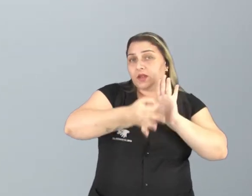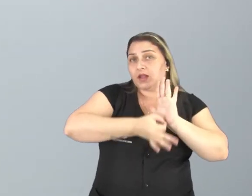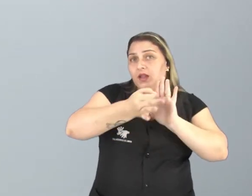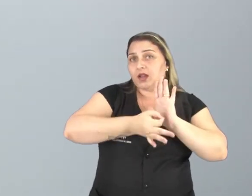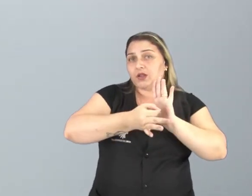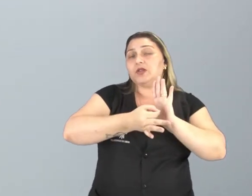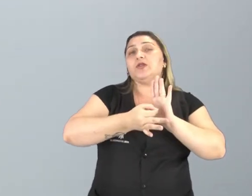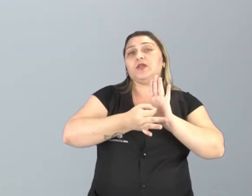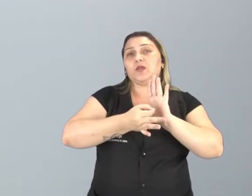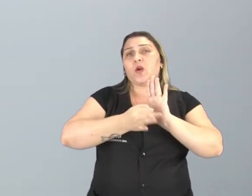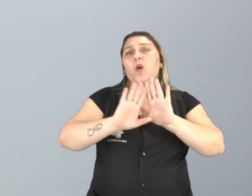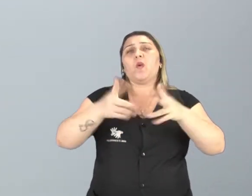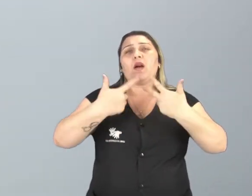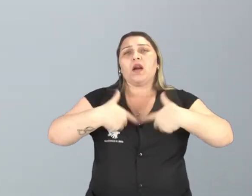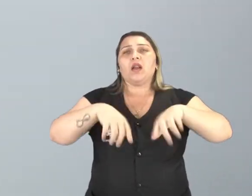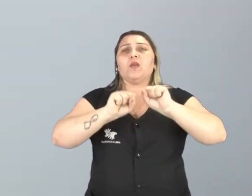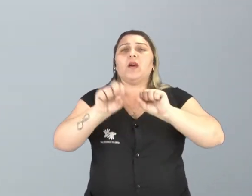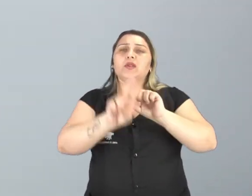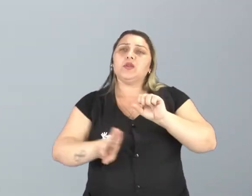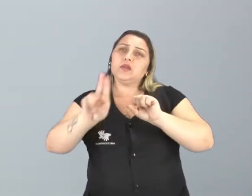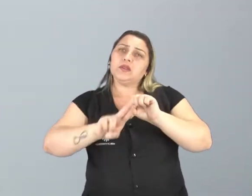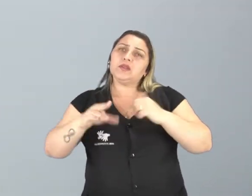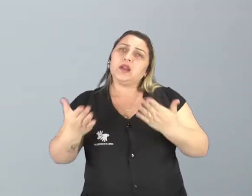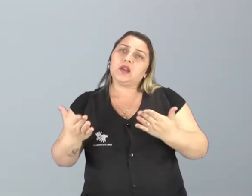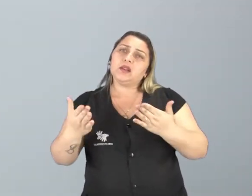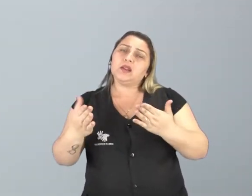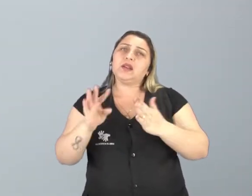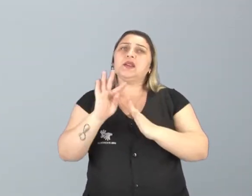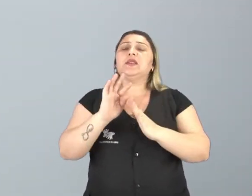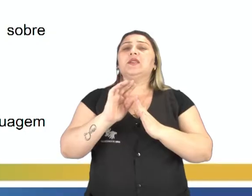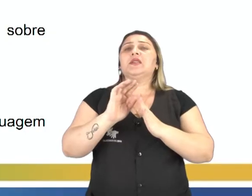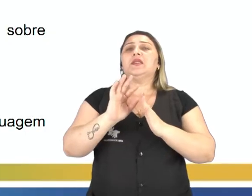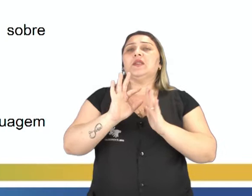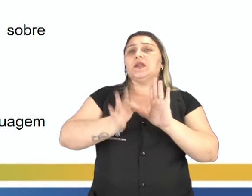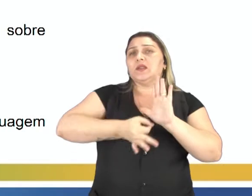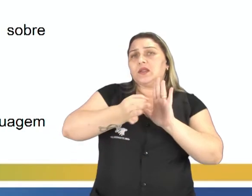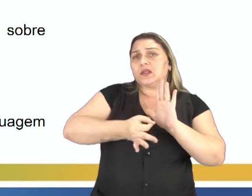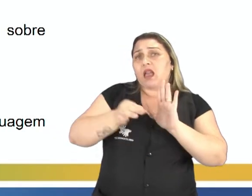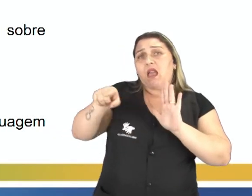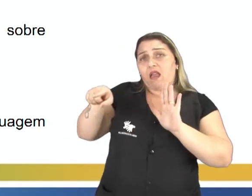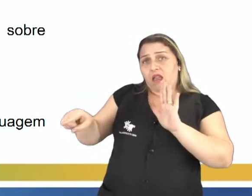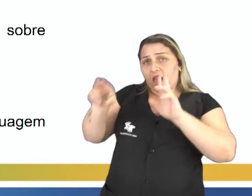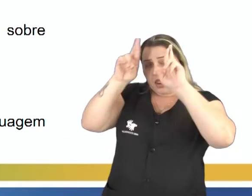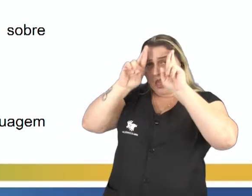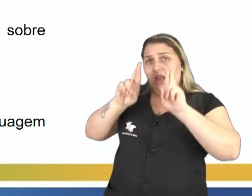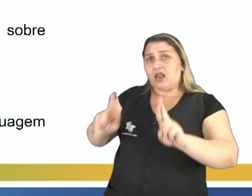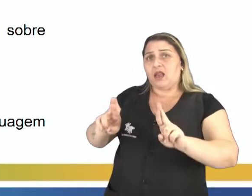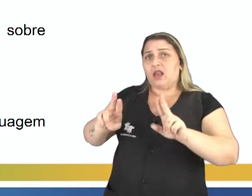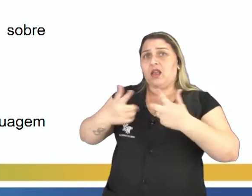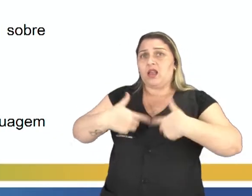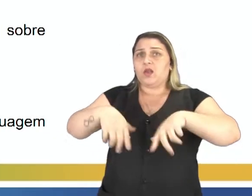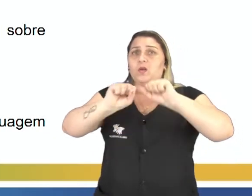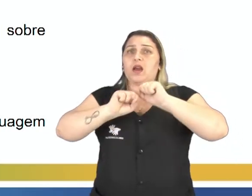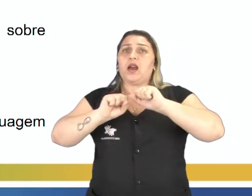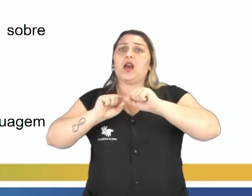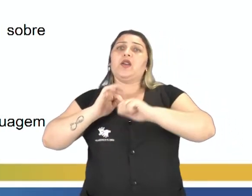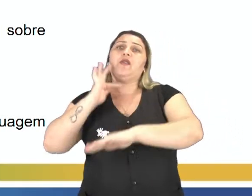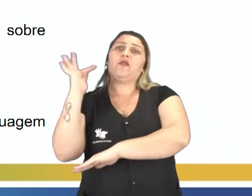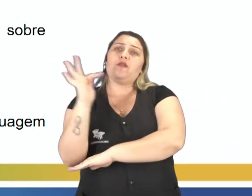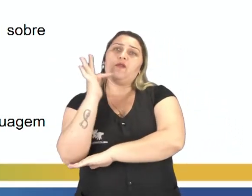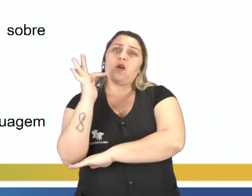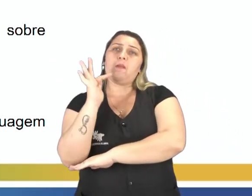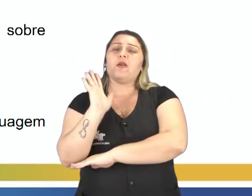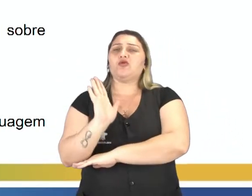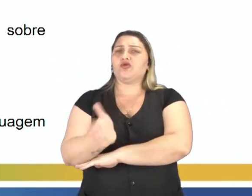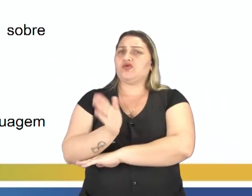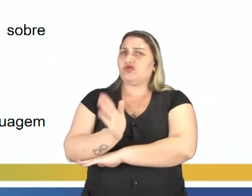mais polêmicos. E como é a linguagem utilizada nesse gênero textual? Ela respeita a linguagem formal,